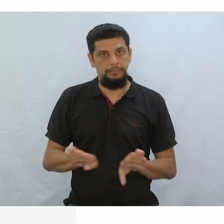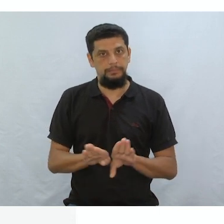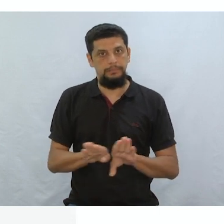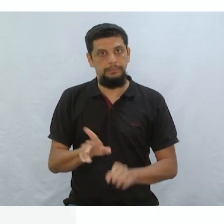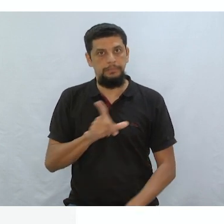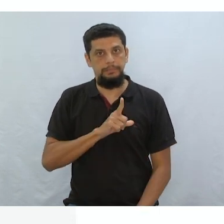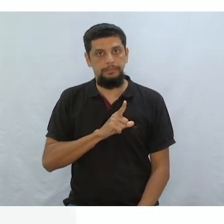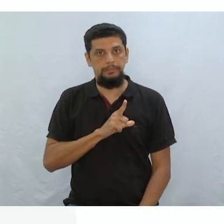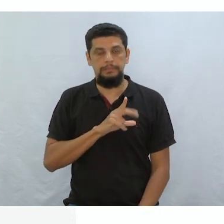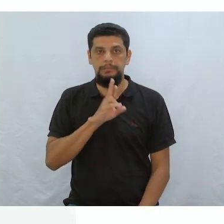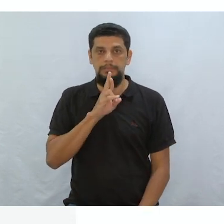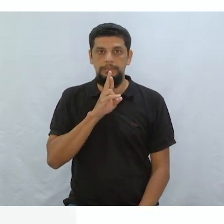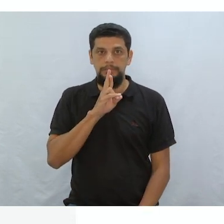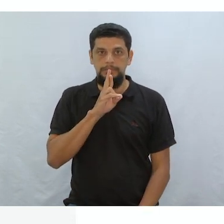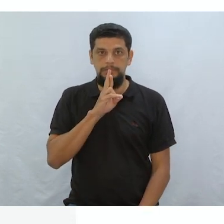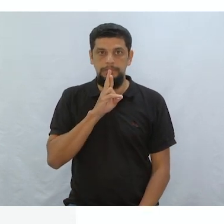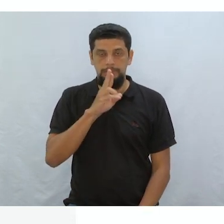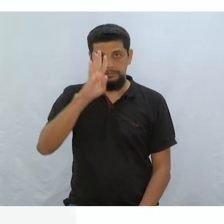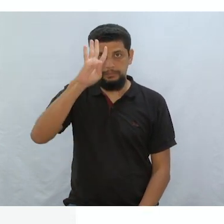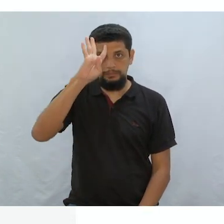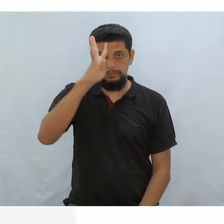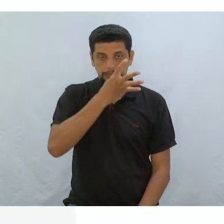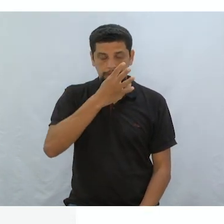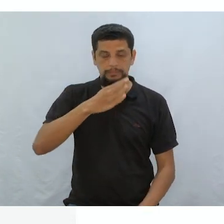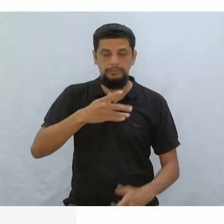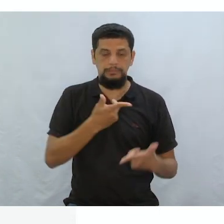Também teremos uma resolução de problema.